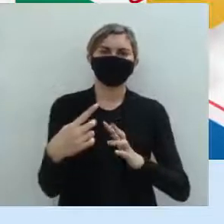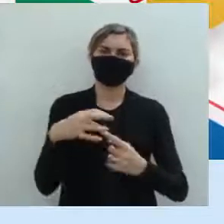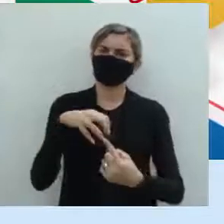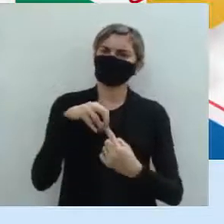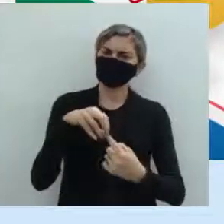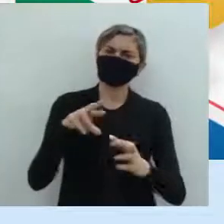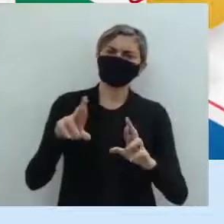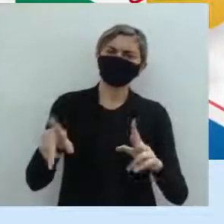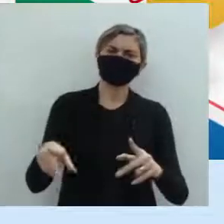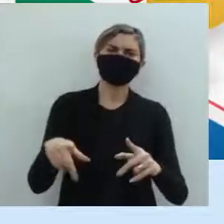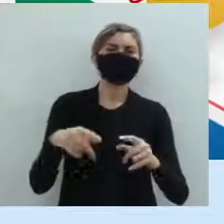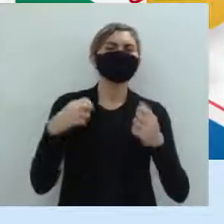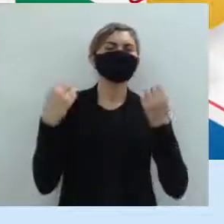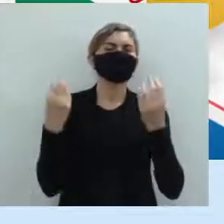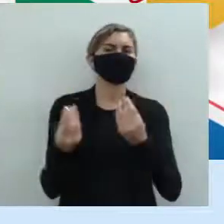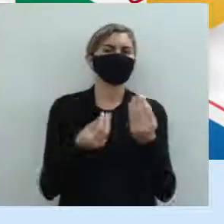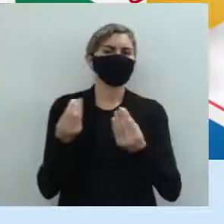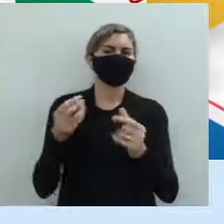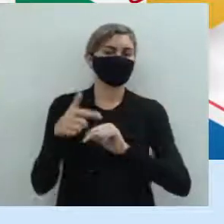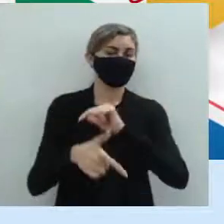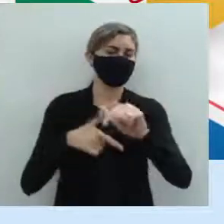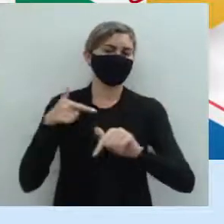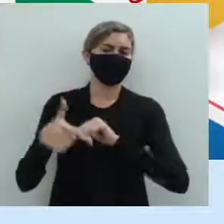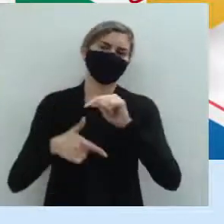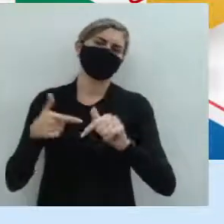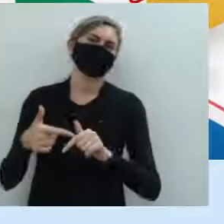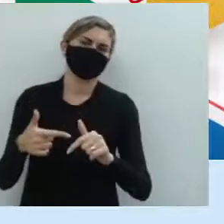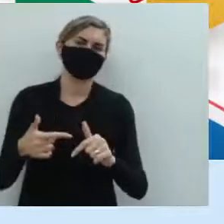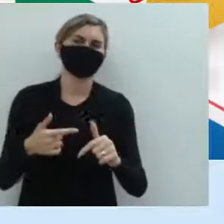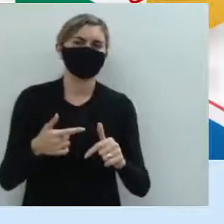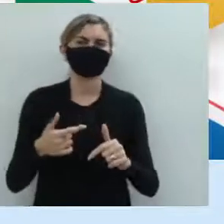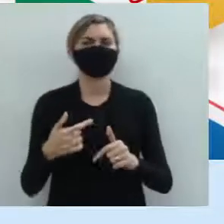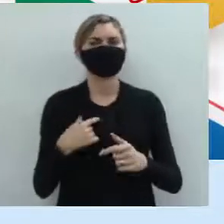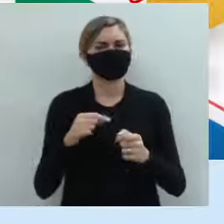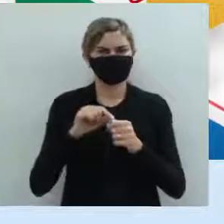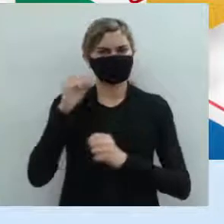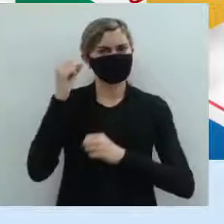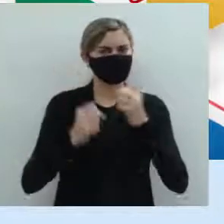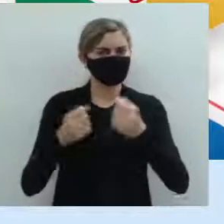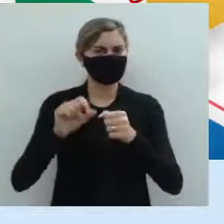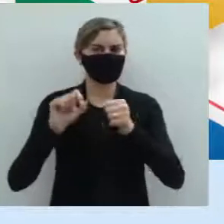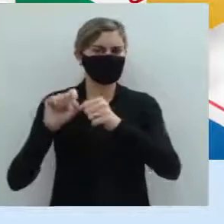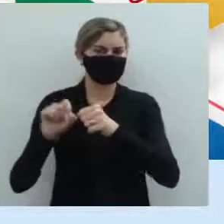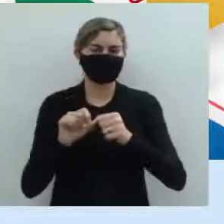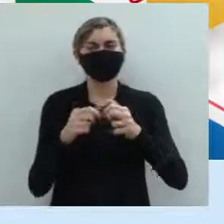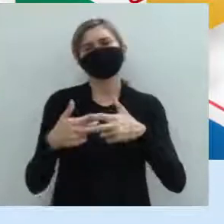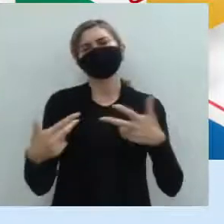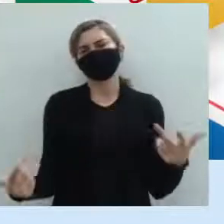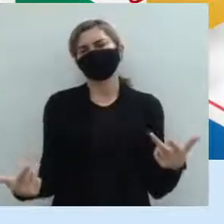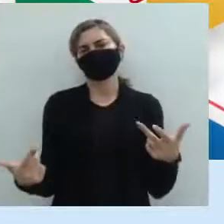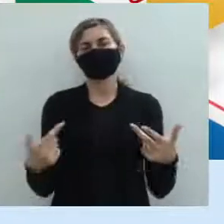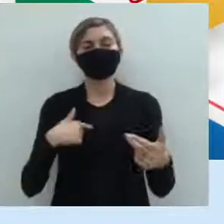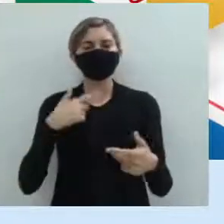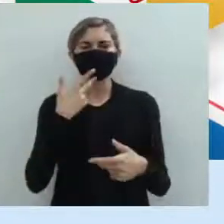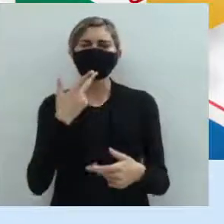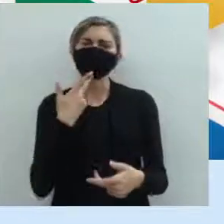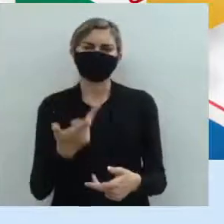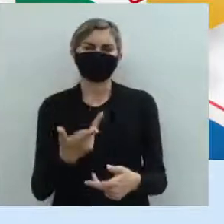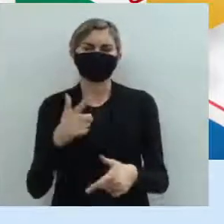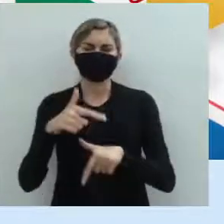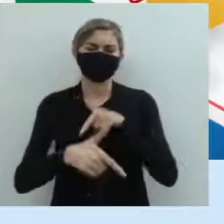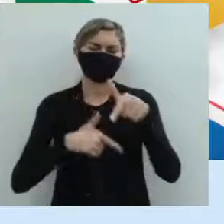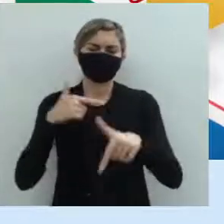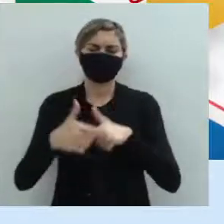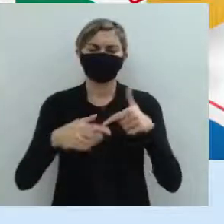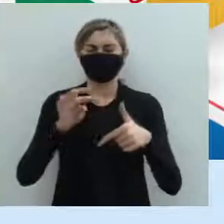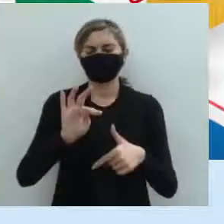subjetiva e é descrita como o trabalho, a obra, fabricação. Vamos lá. Quando a gente está falando sobre